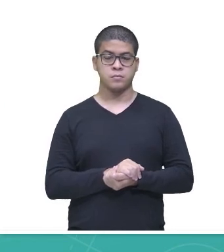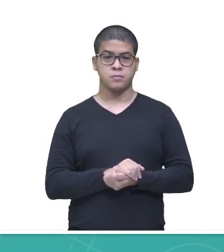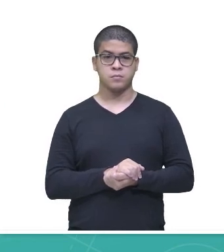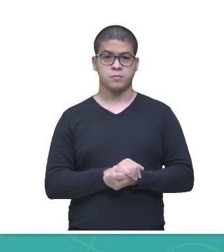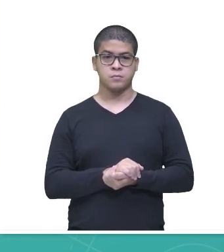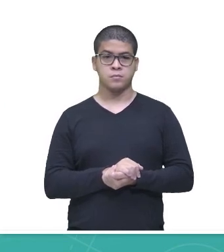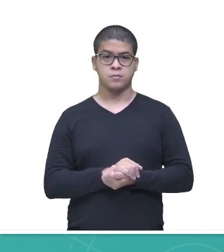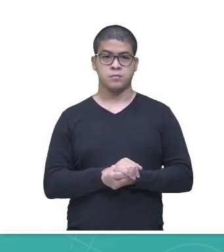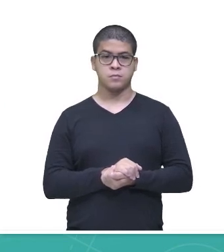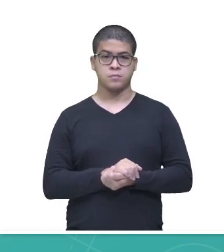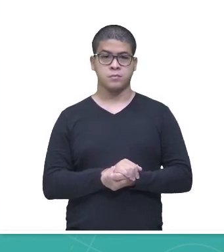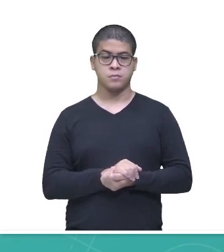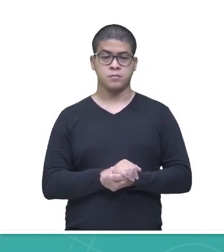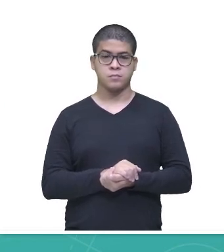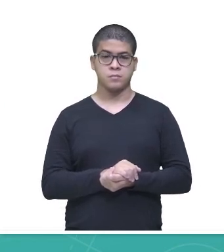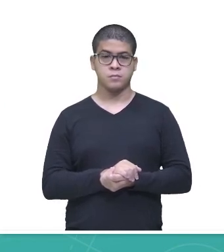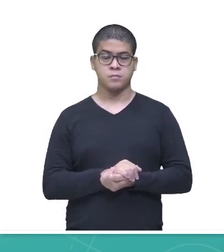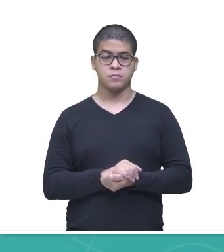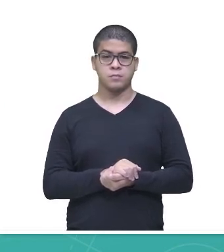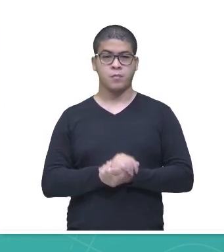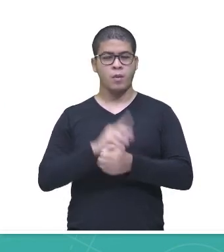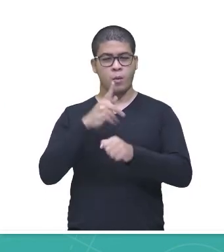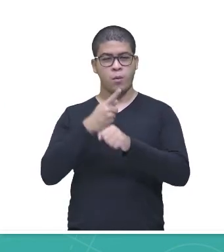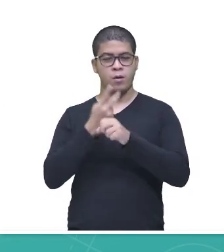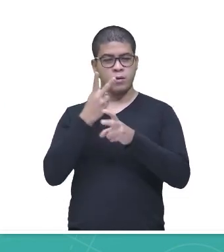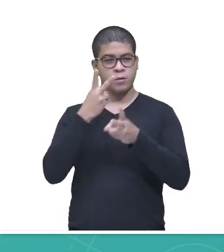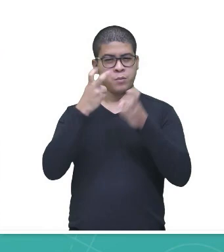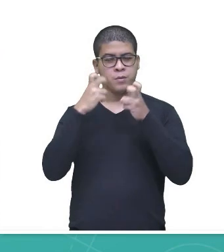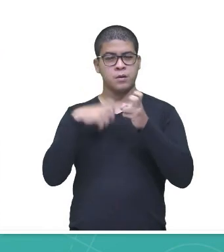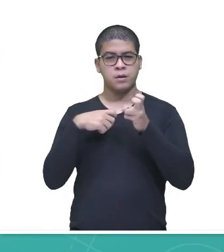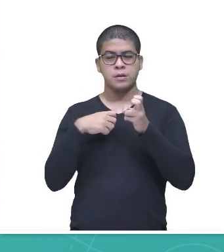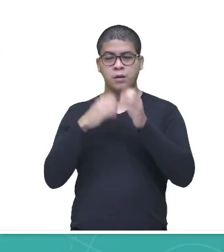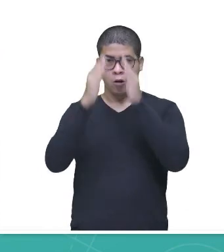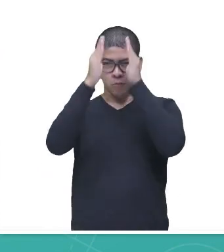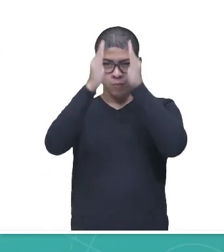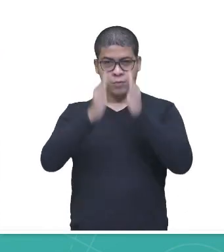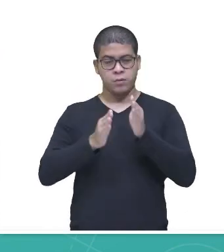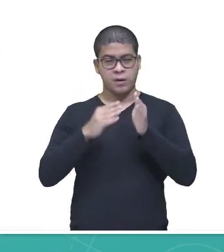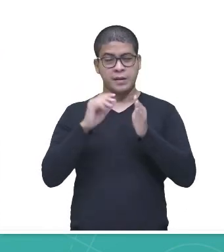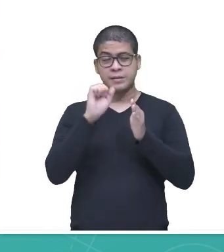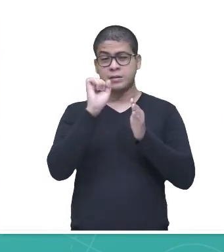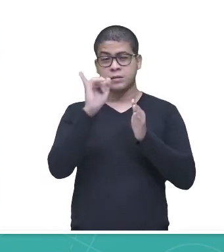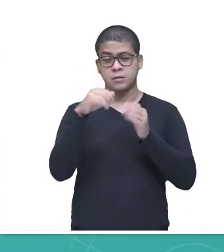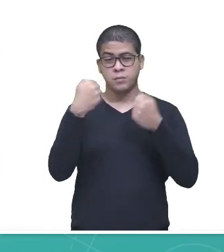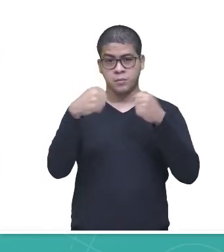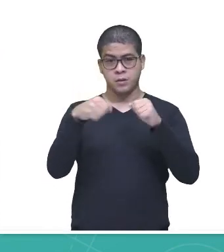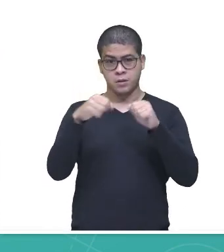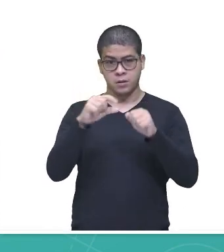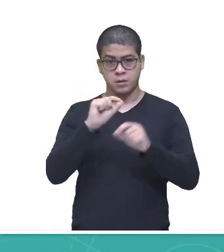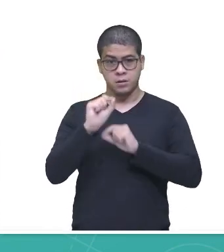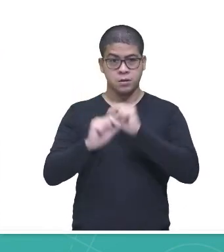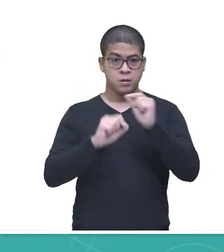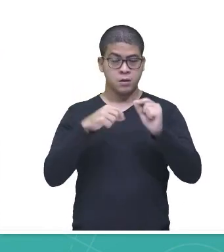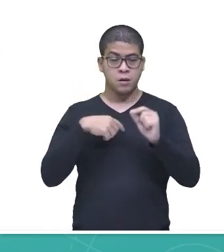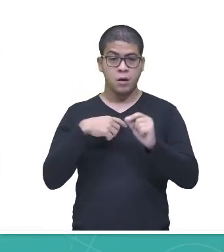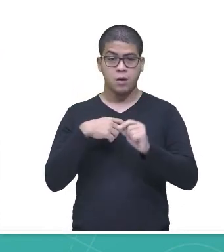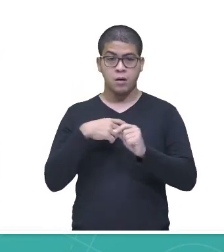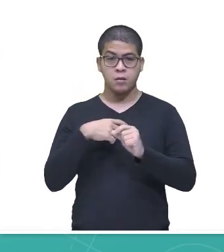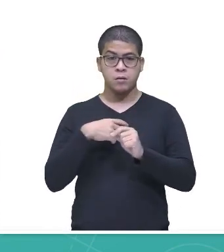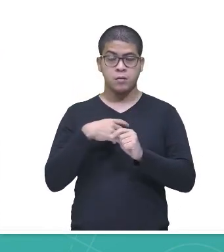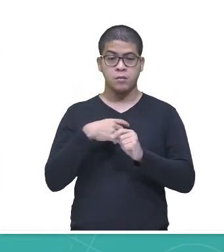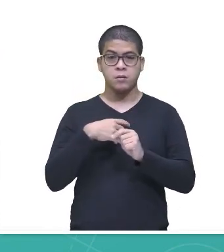normalmente. Depois vamos olhar a coluna dos minutos. 45 minutos é maior do